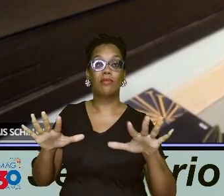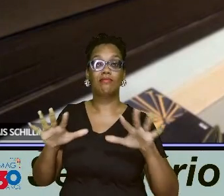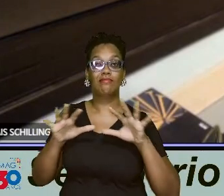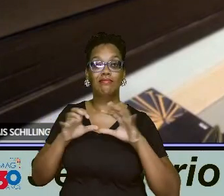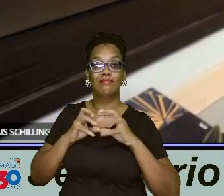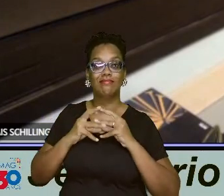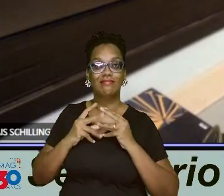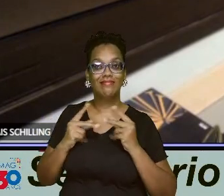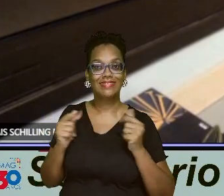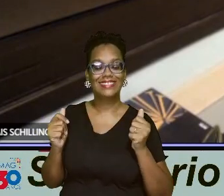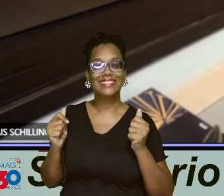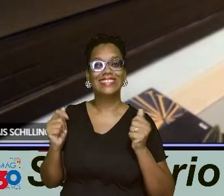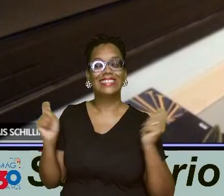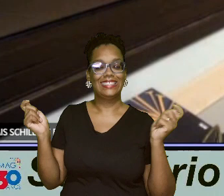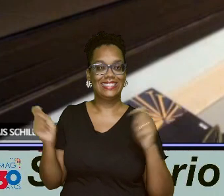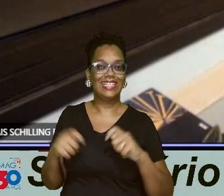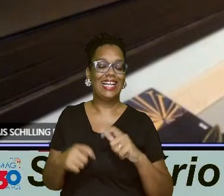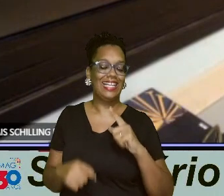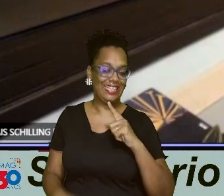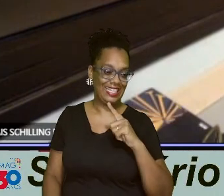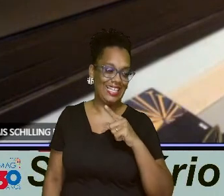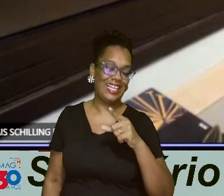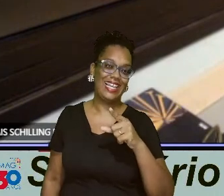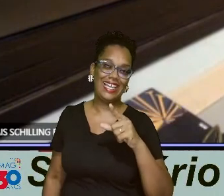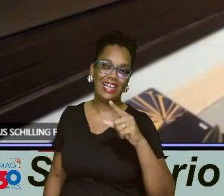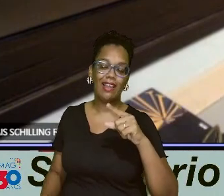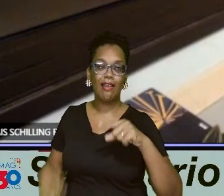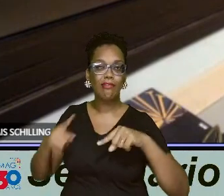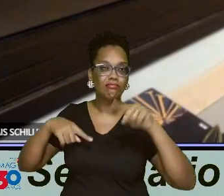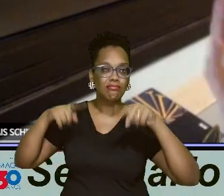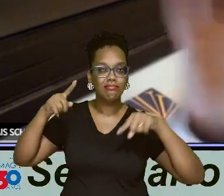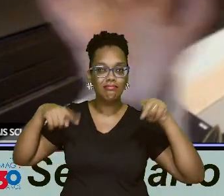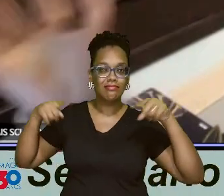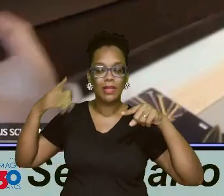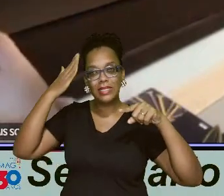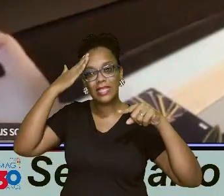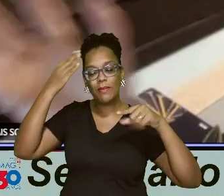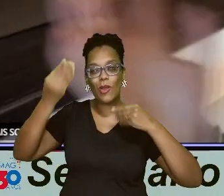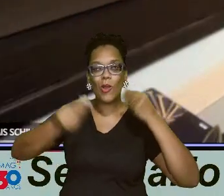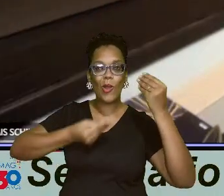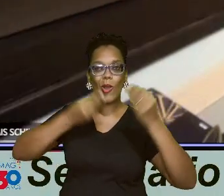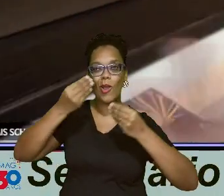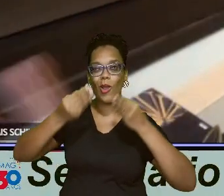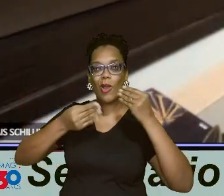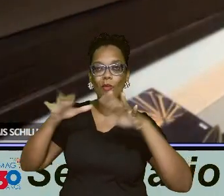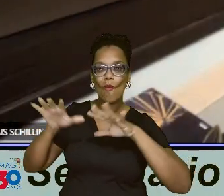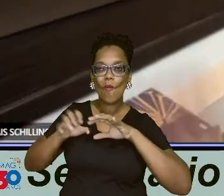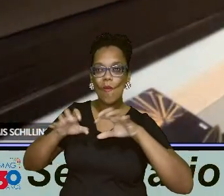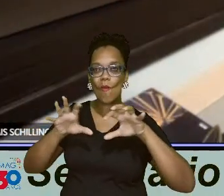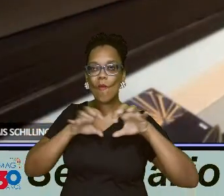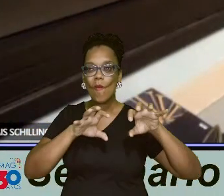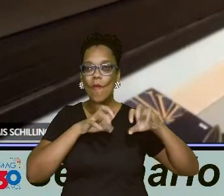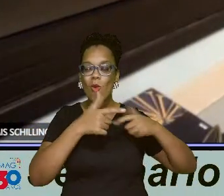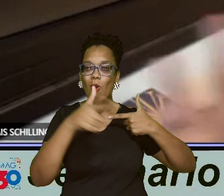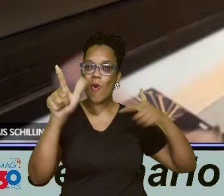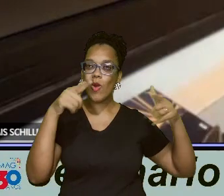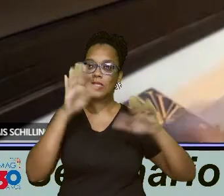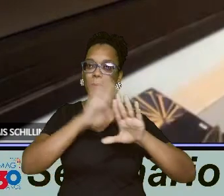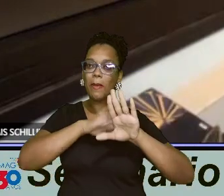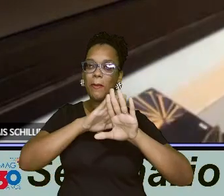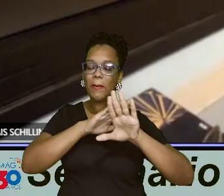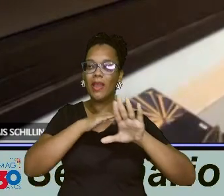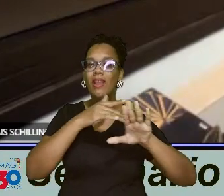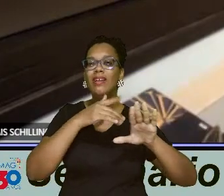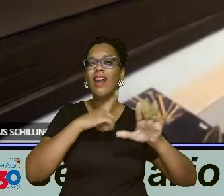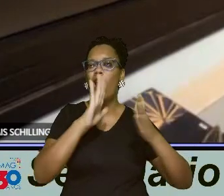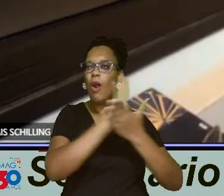nós poderíamos ter aí um termômetro para saber de que maneira se absorveriam os outros precedentes, como tem sido absorvido